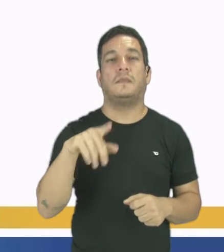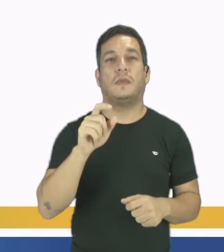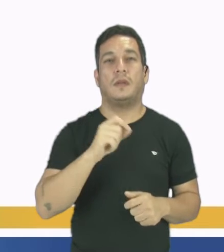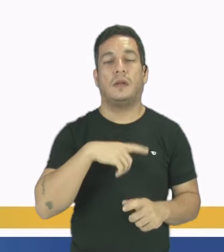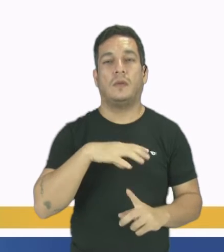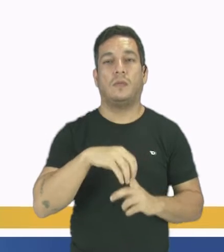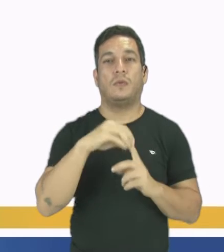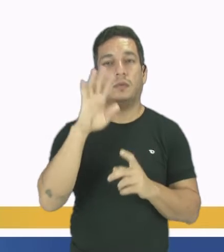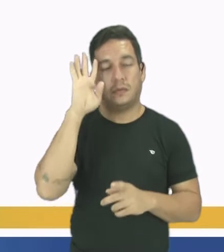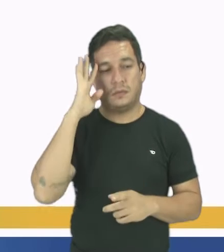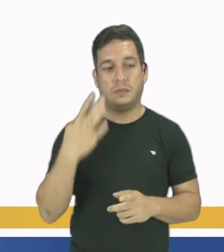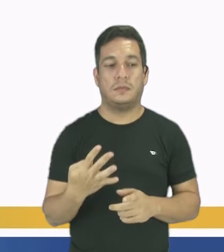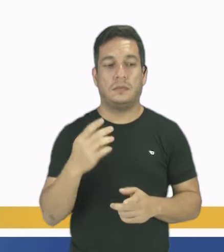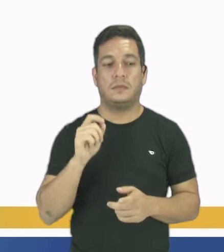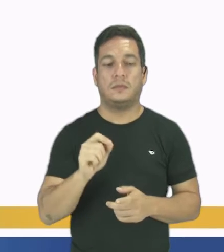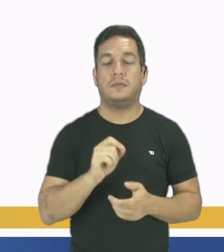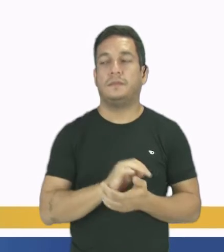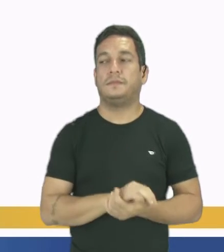uma única solução.